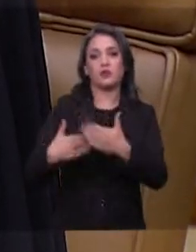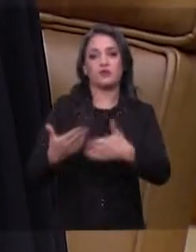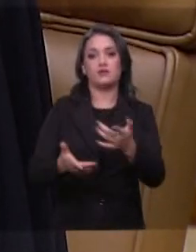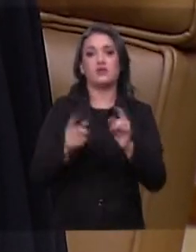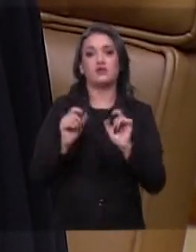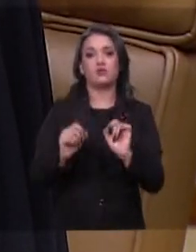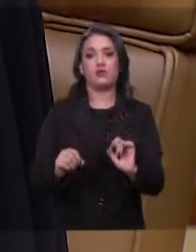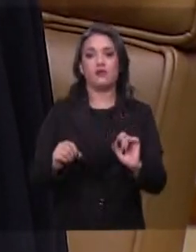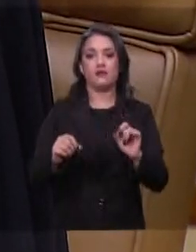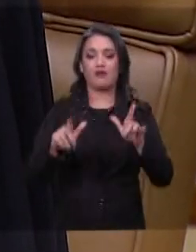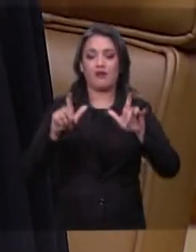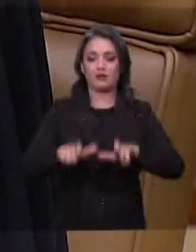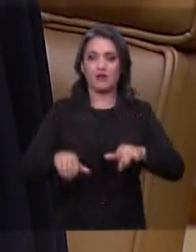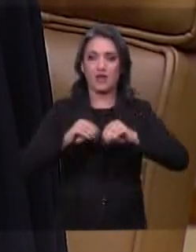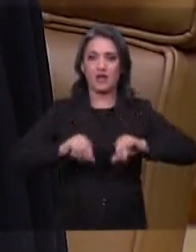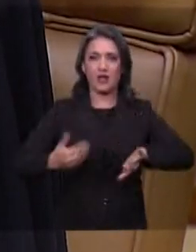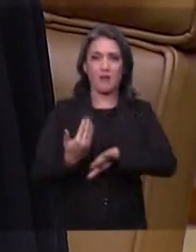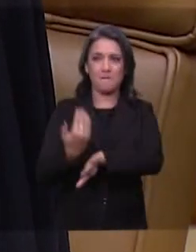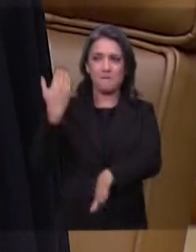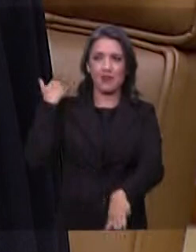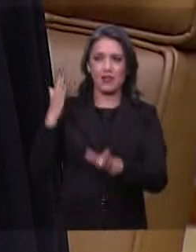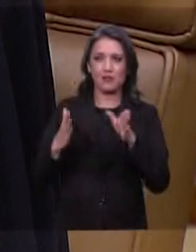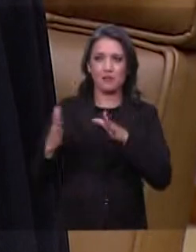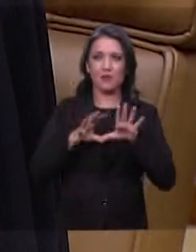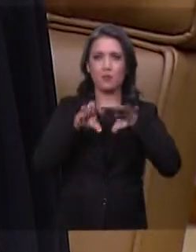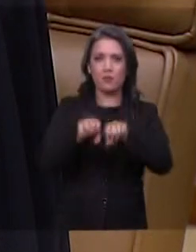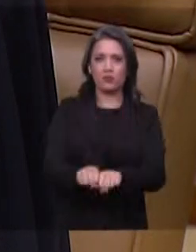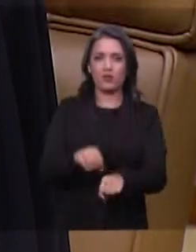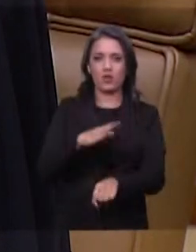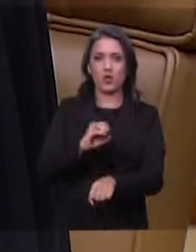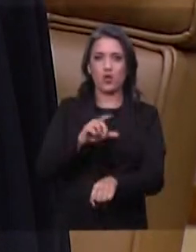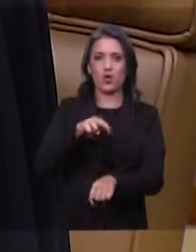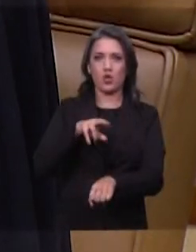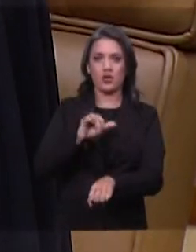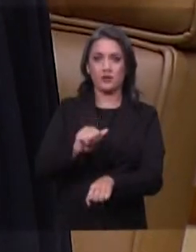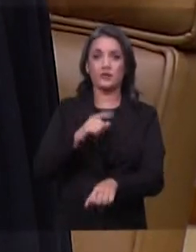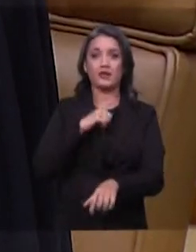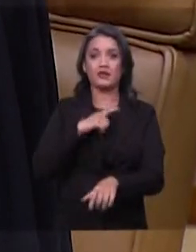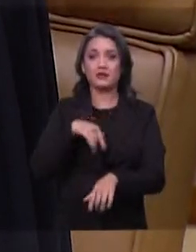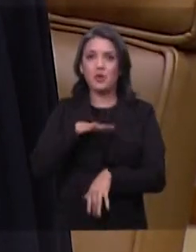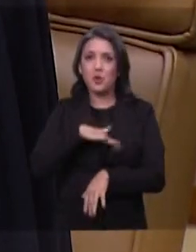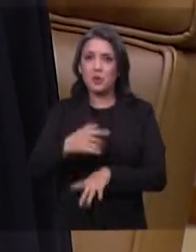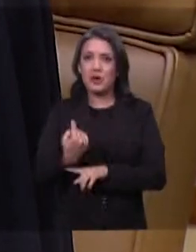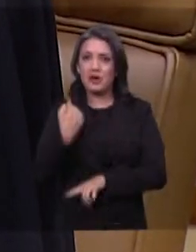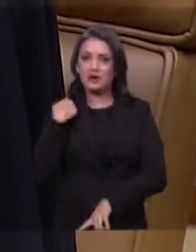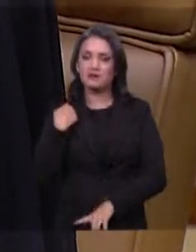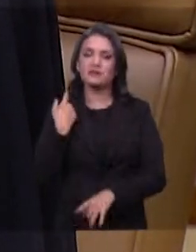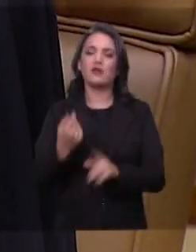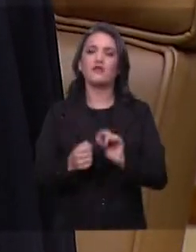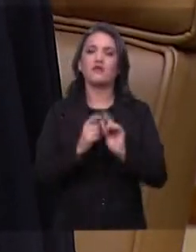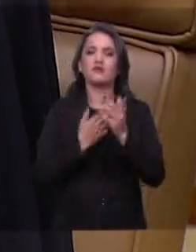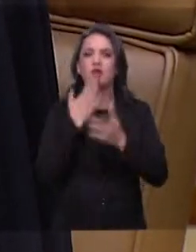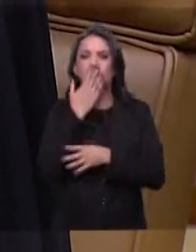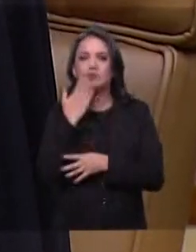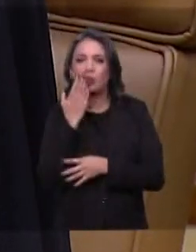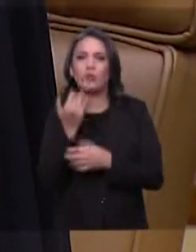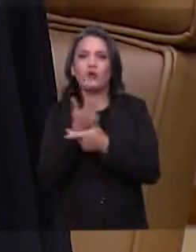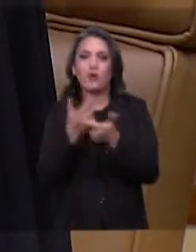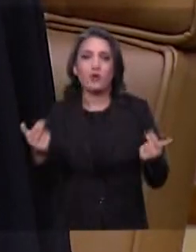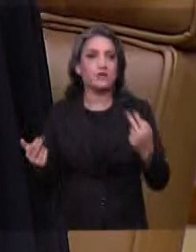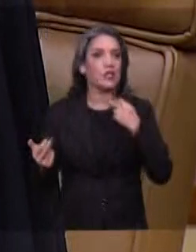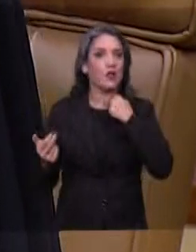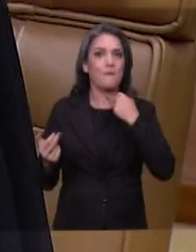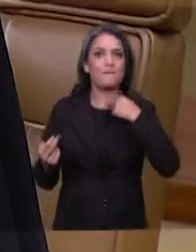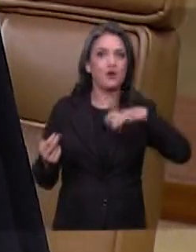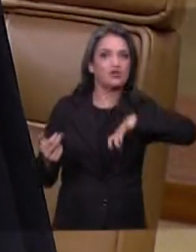da ocupação de terras no período colonial. Durante a hegemonia da produção açucareira, não se permitia a criação de animais no litoral baiano,